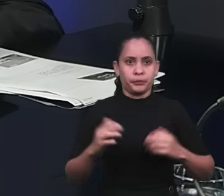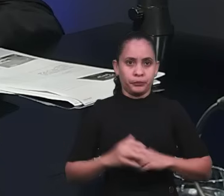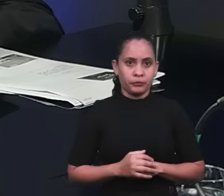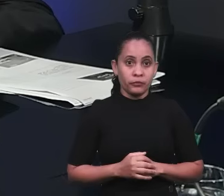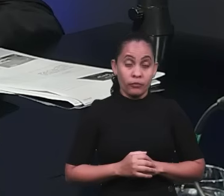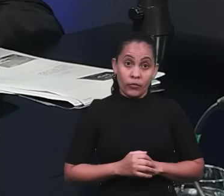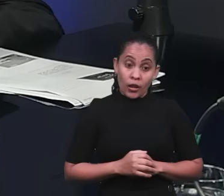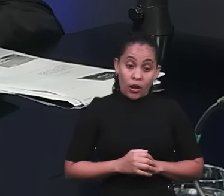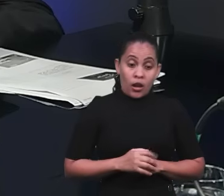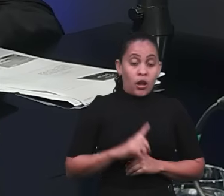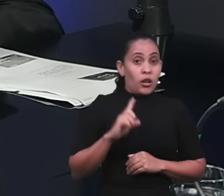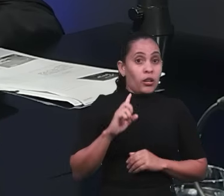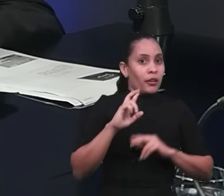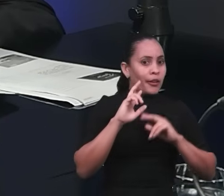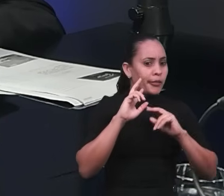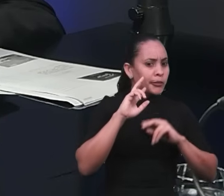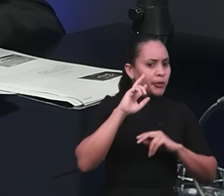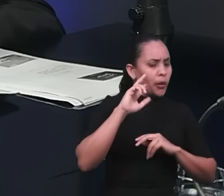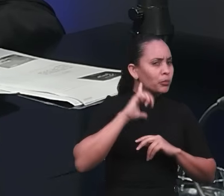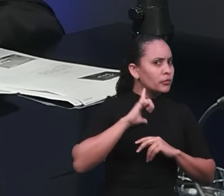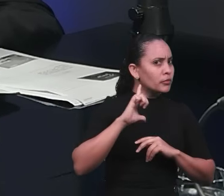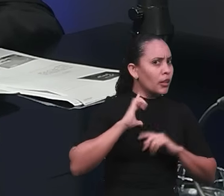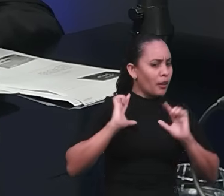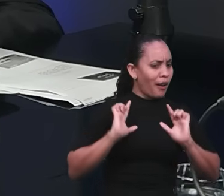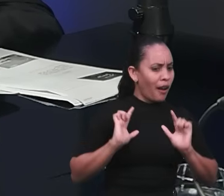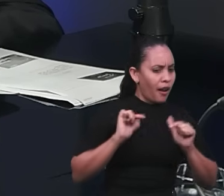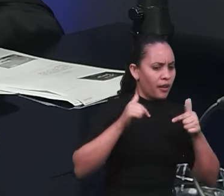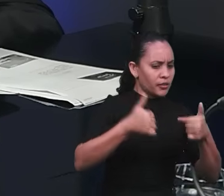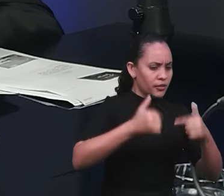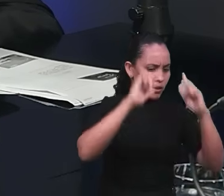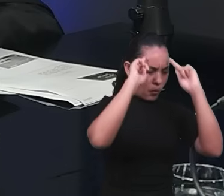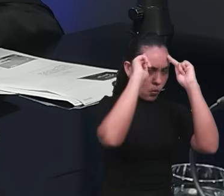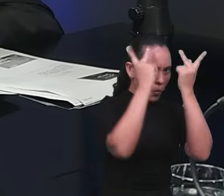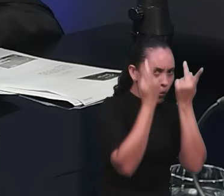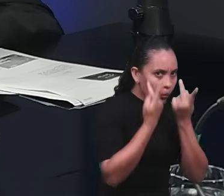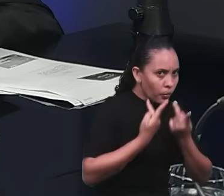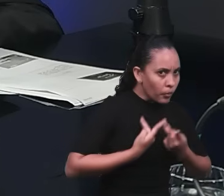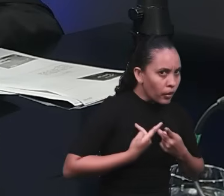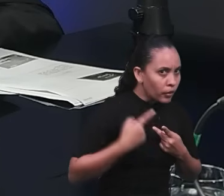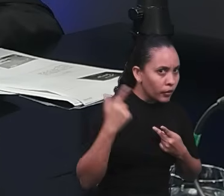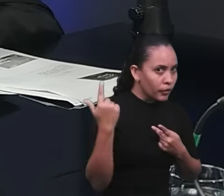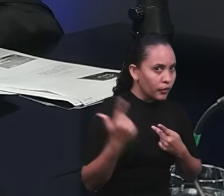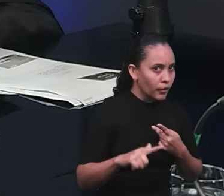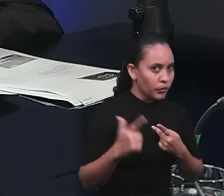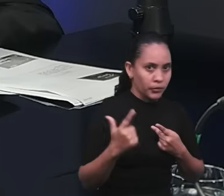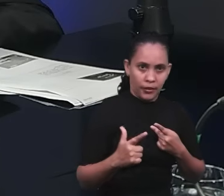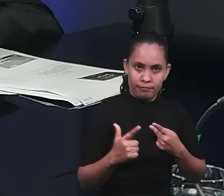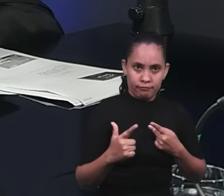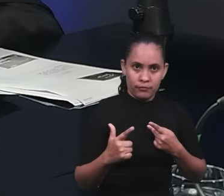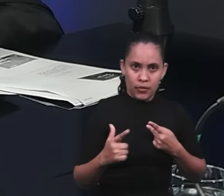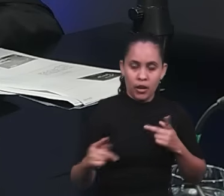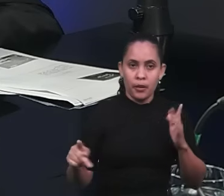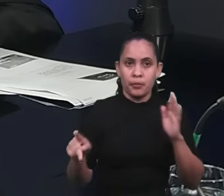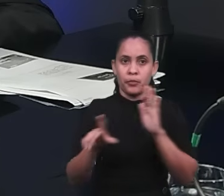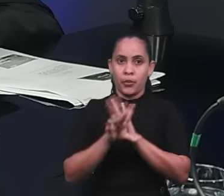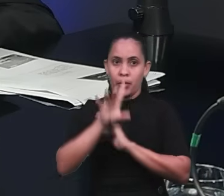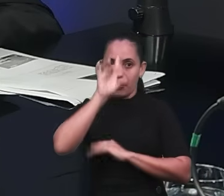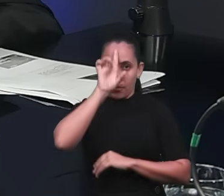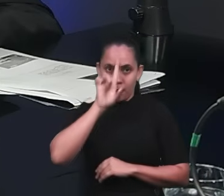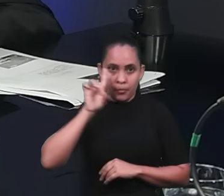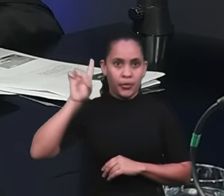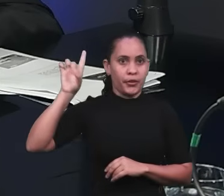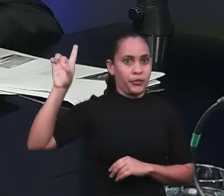a intervenção do homem. A intervenção é apenas de Deus. Então não